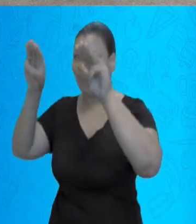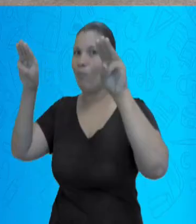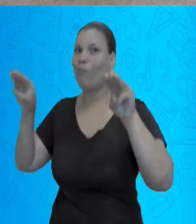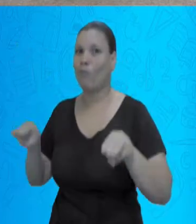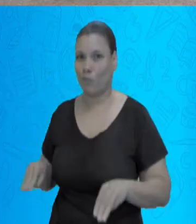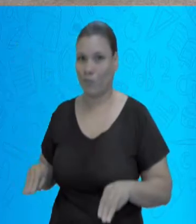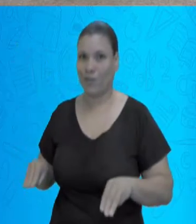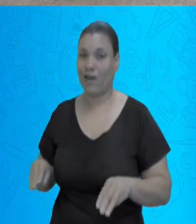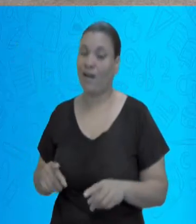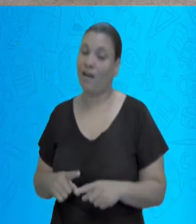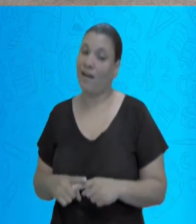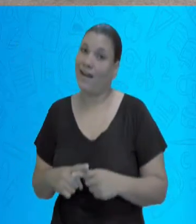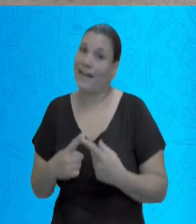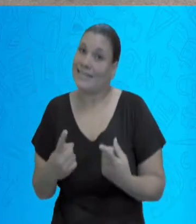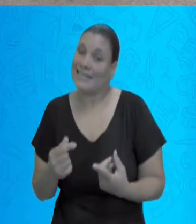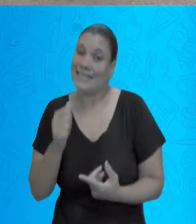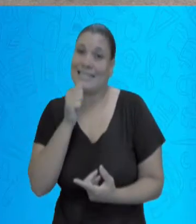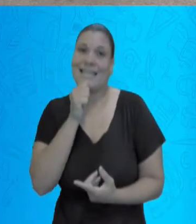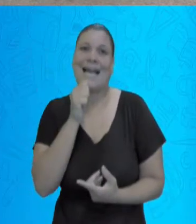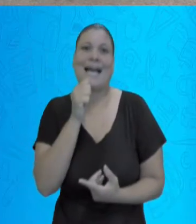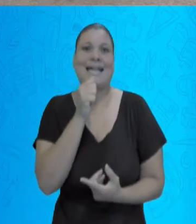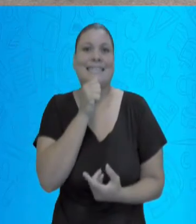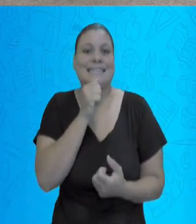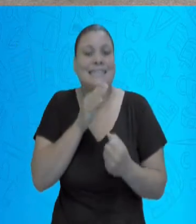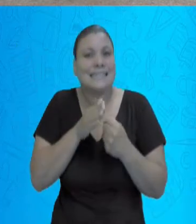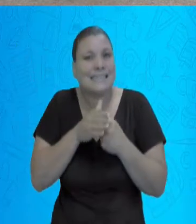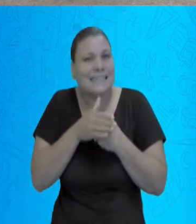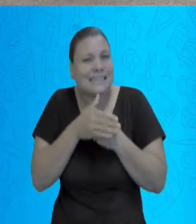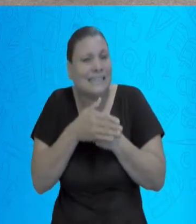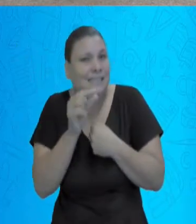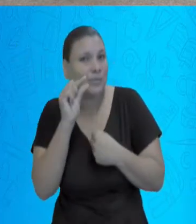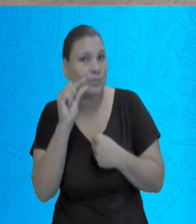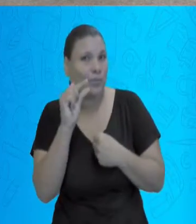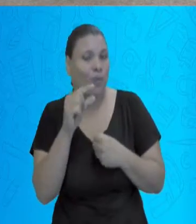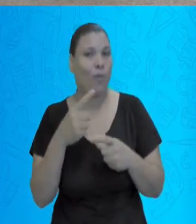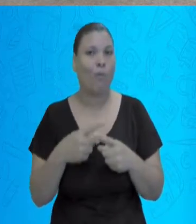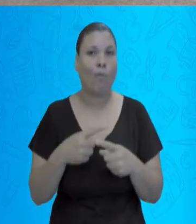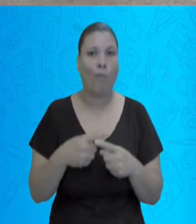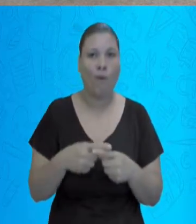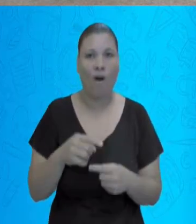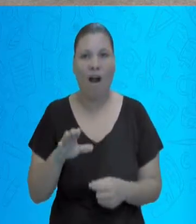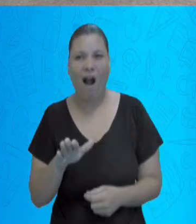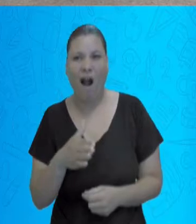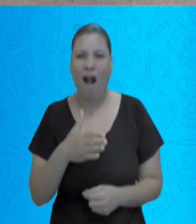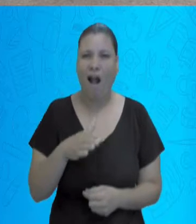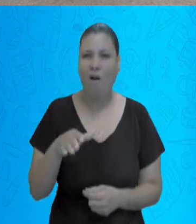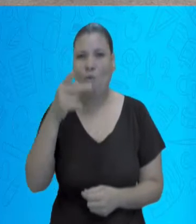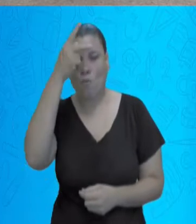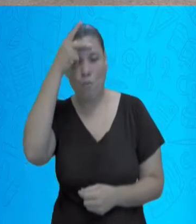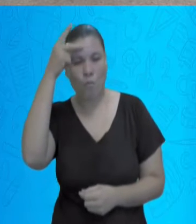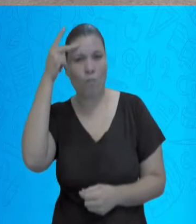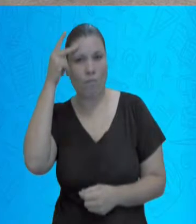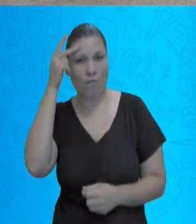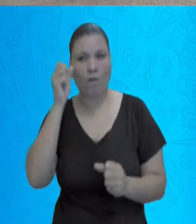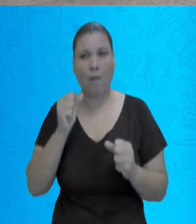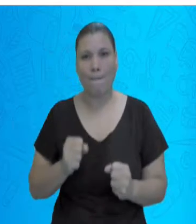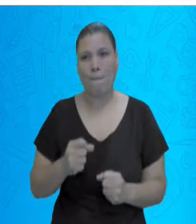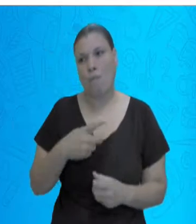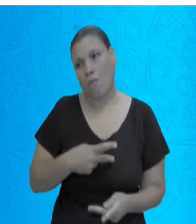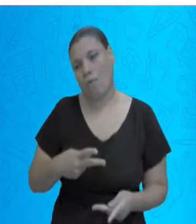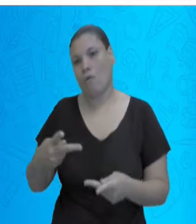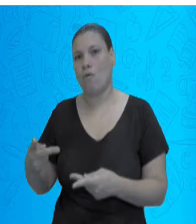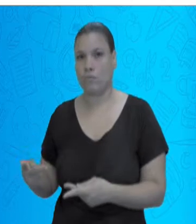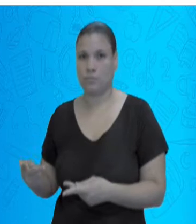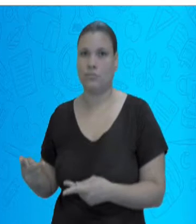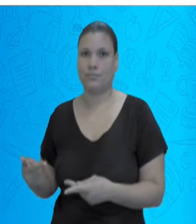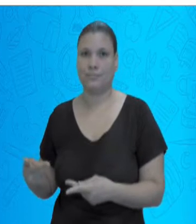algumas pessoas podiam visitar esses museus. Foi só com a Revolução Francesa, no final